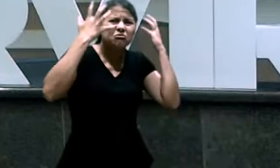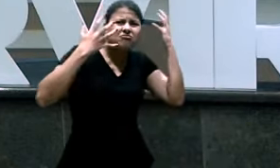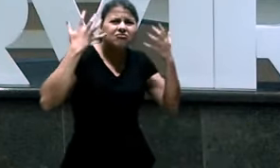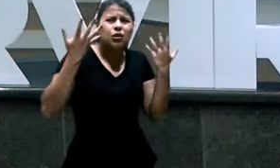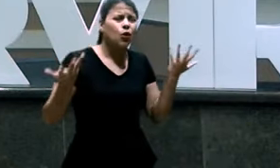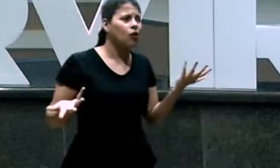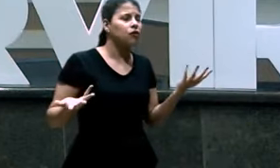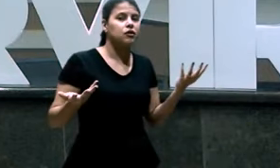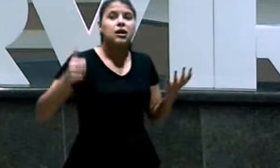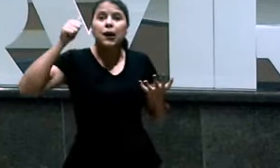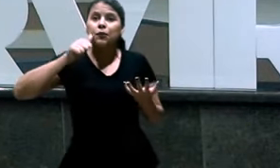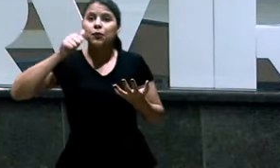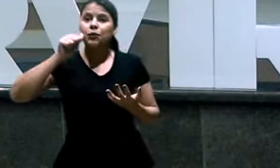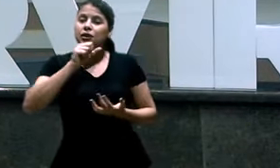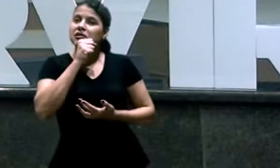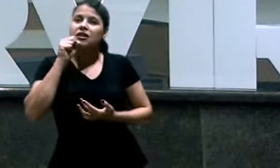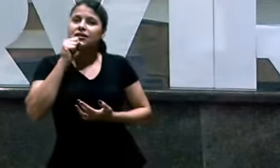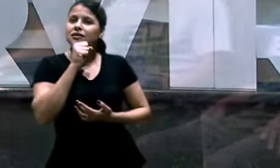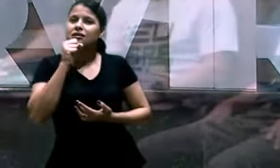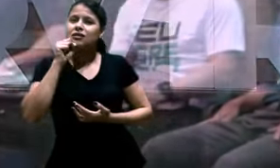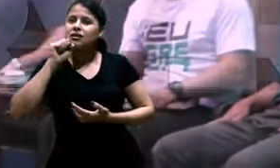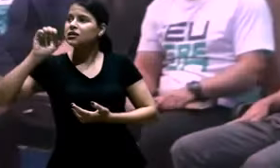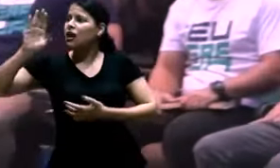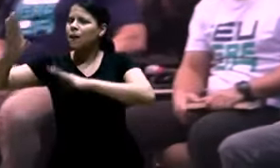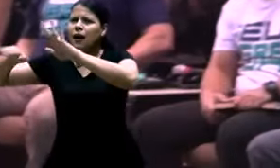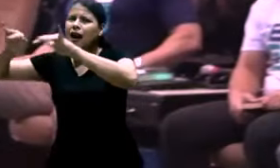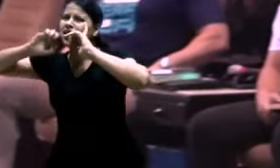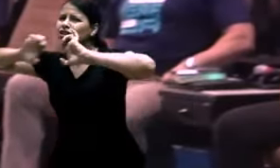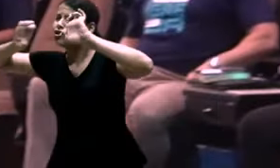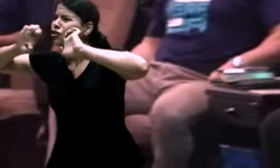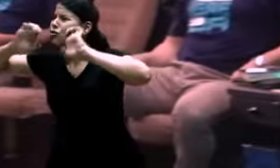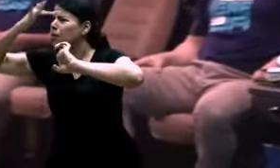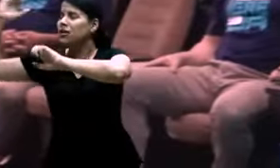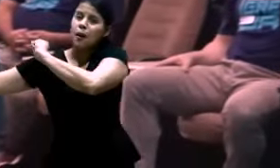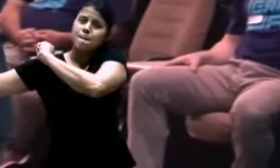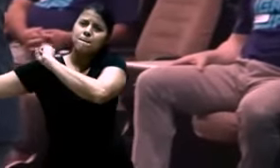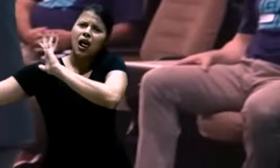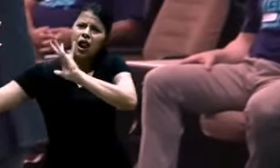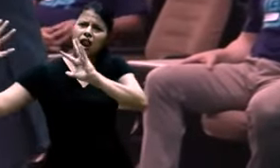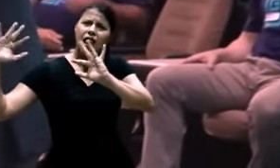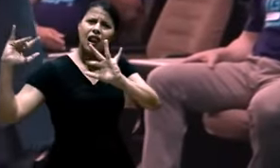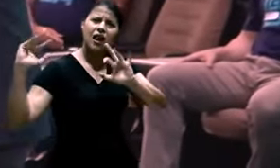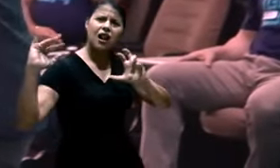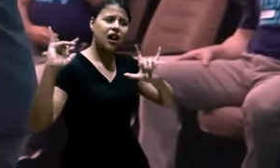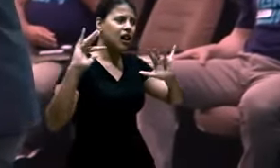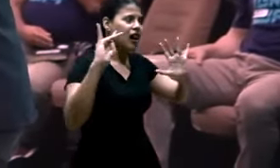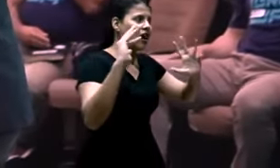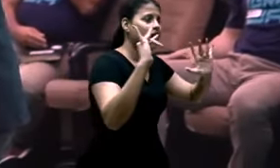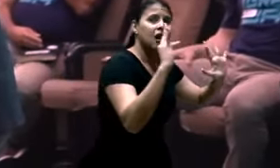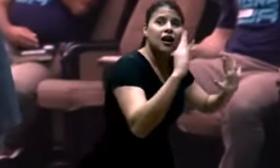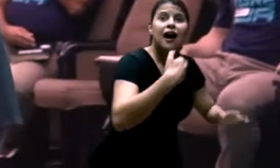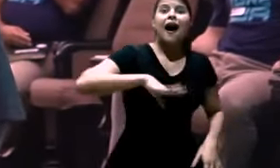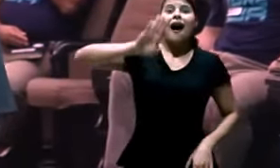carregando sacola, preocupado com coisas, mas tem aquelas que beberam da água da vida e que aprenderam